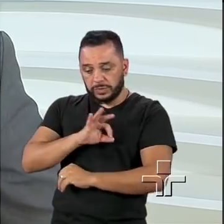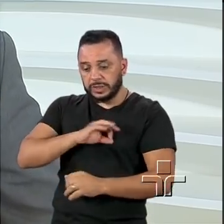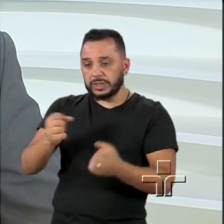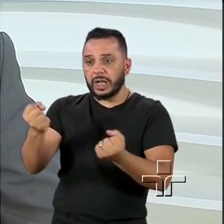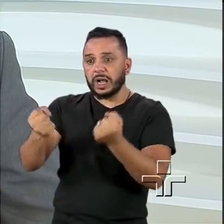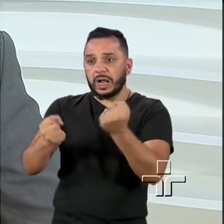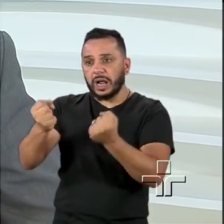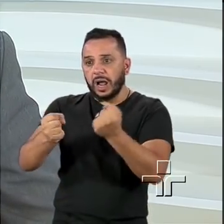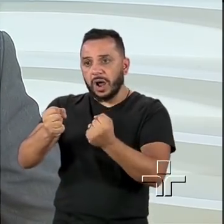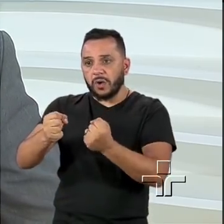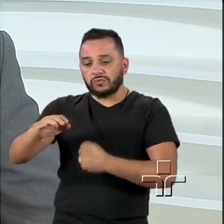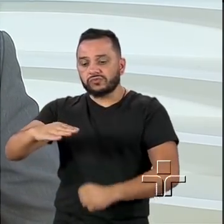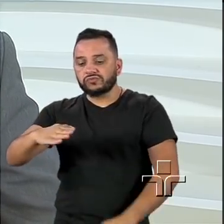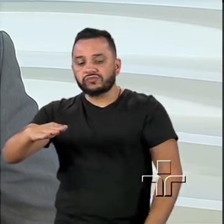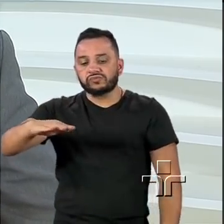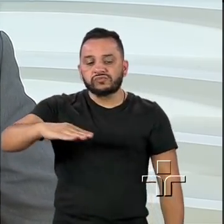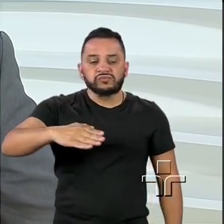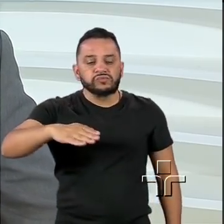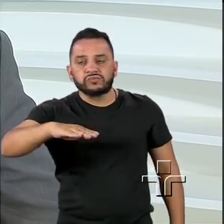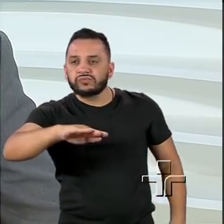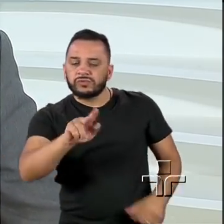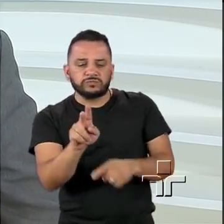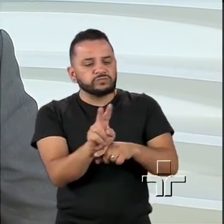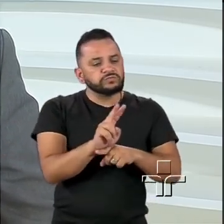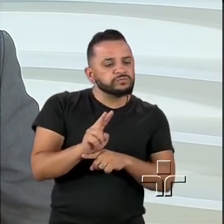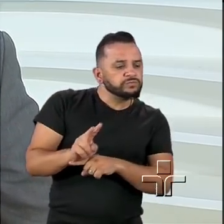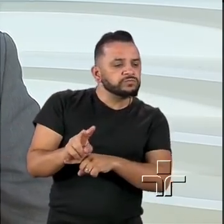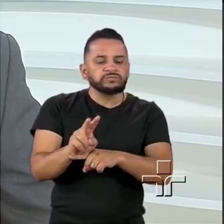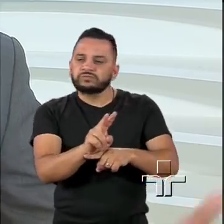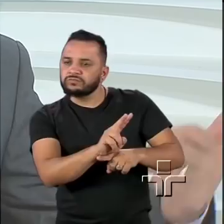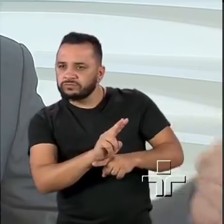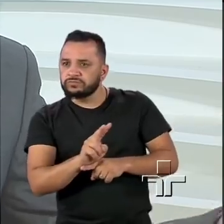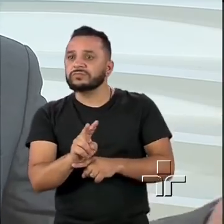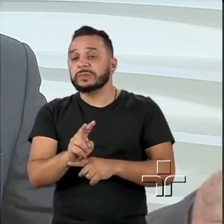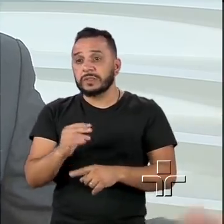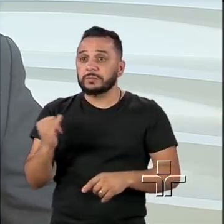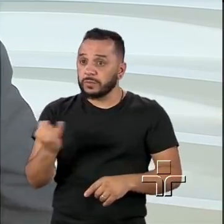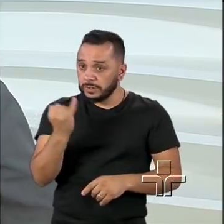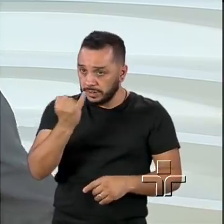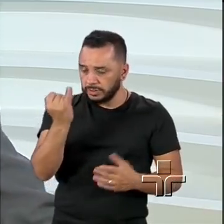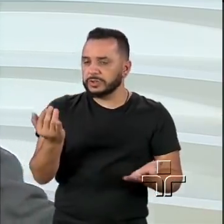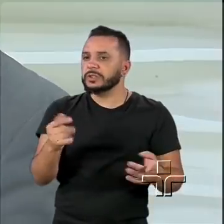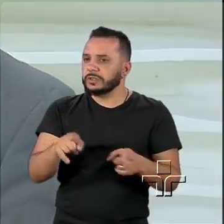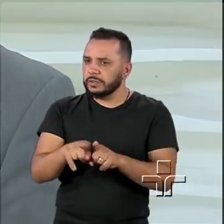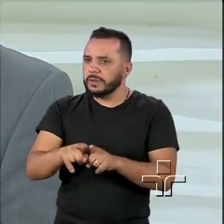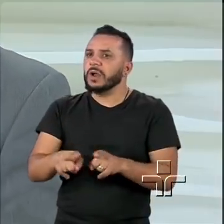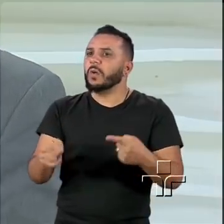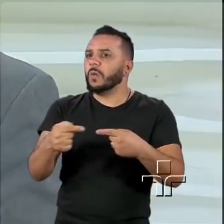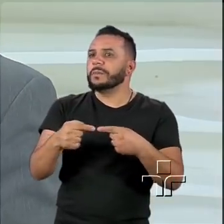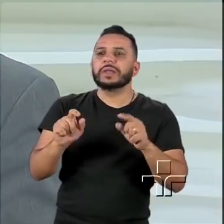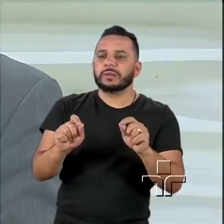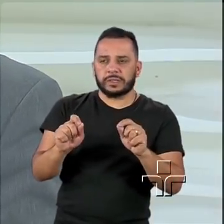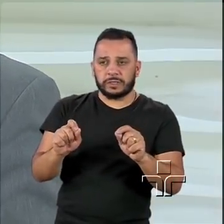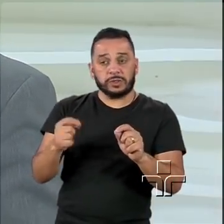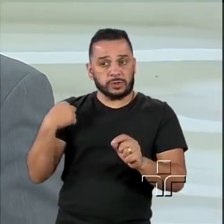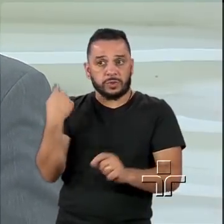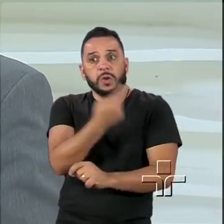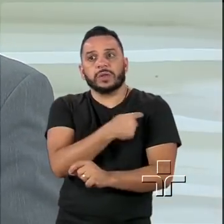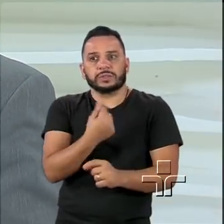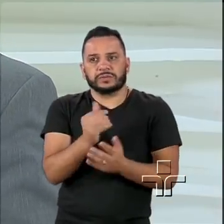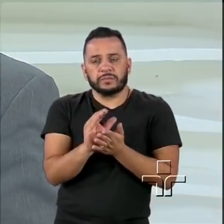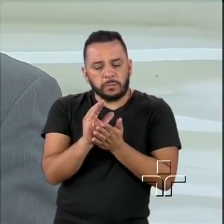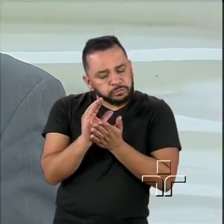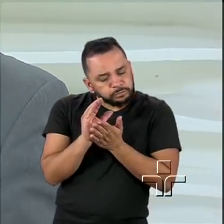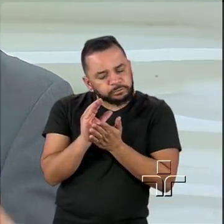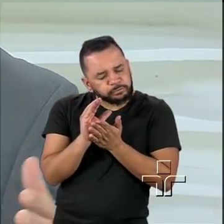fazendo as rondas ostensivas, criando condição para valer. E casado com isso, nós vamos investir